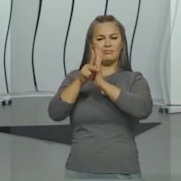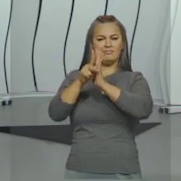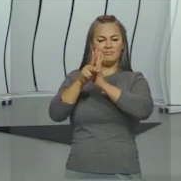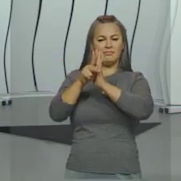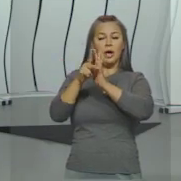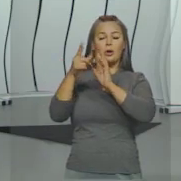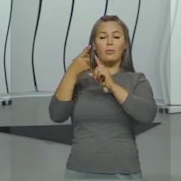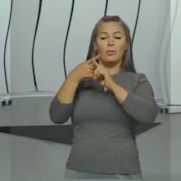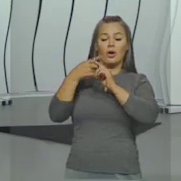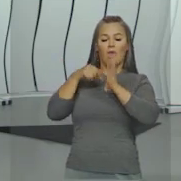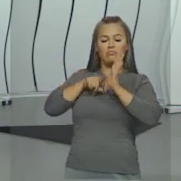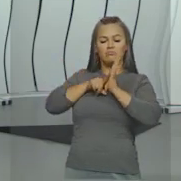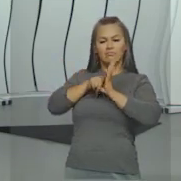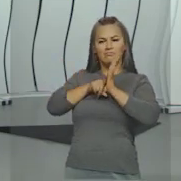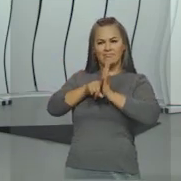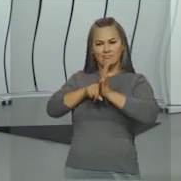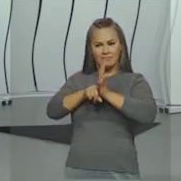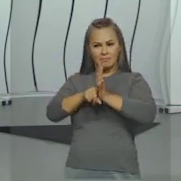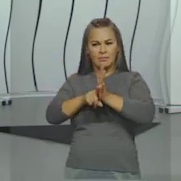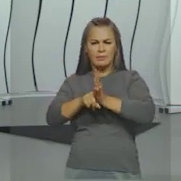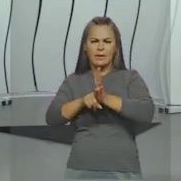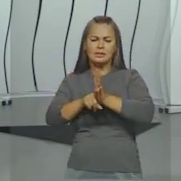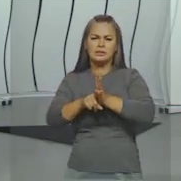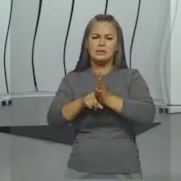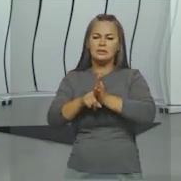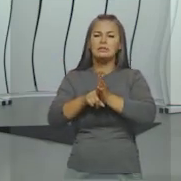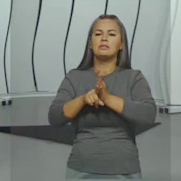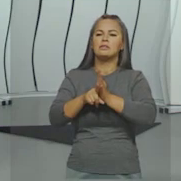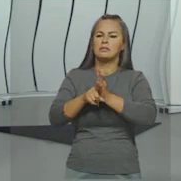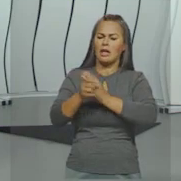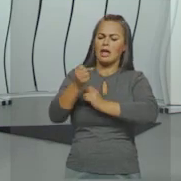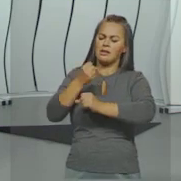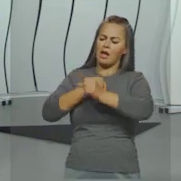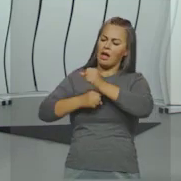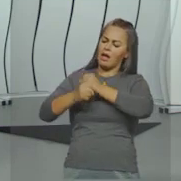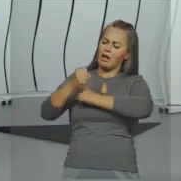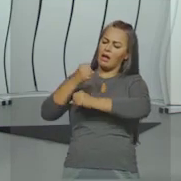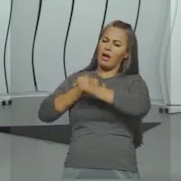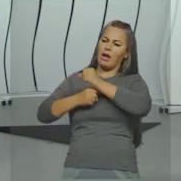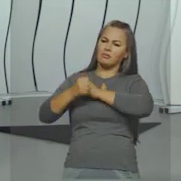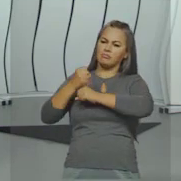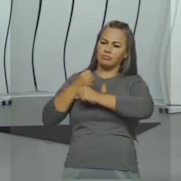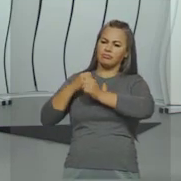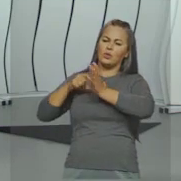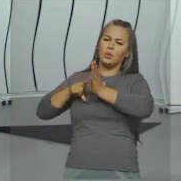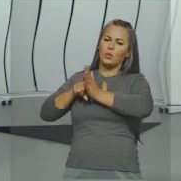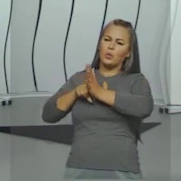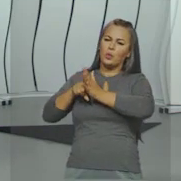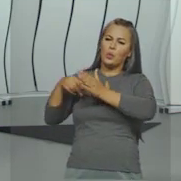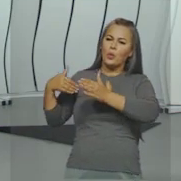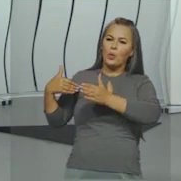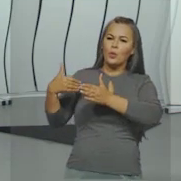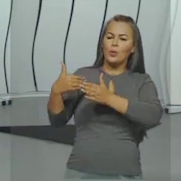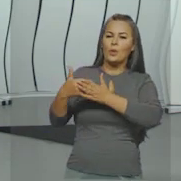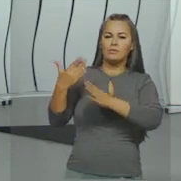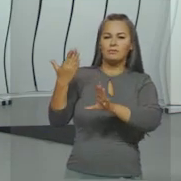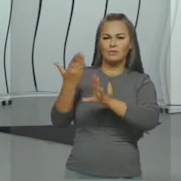uma característica daquela região. Então, assim, a gente pode pensar em clima, ok?